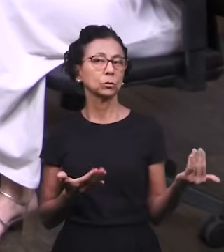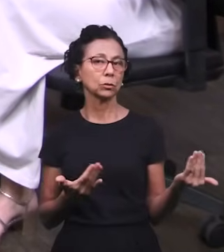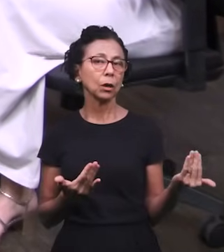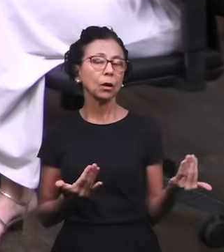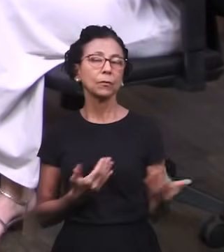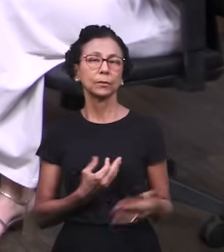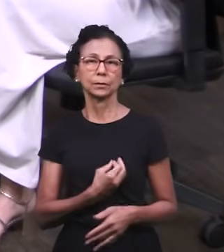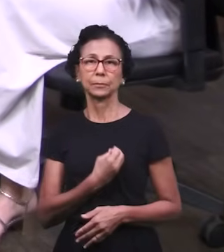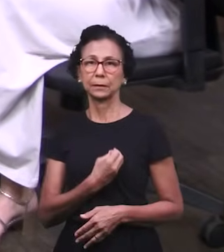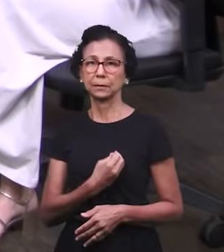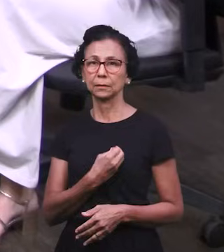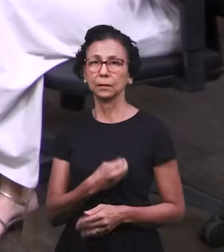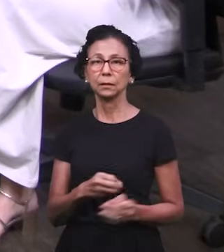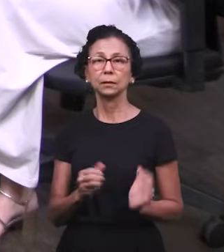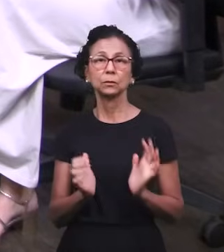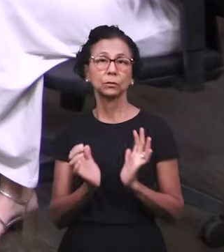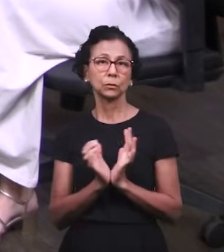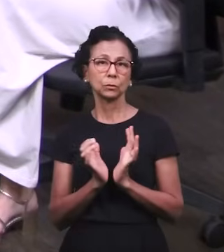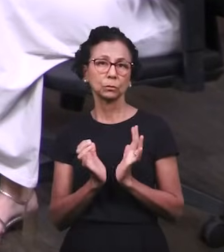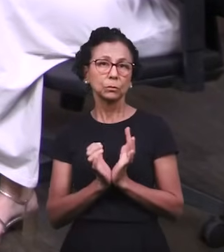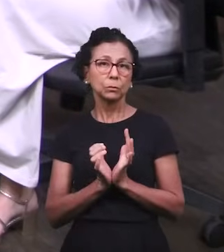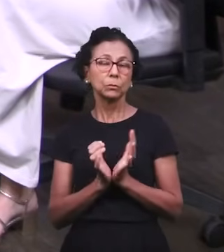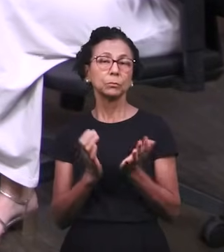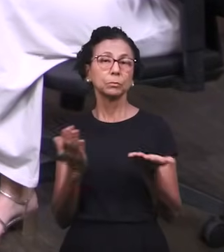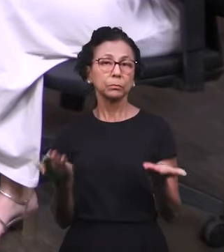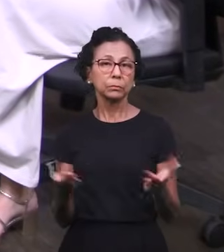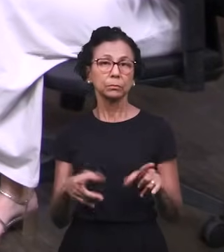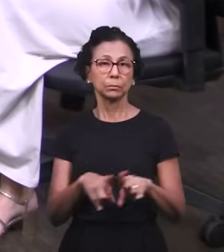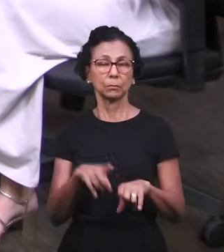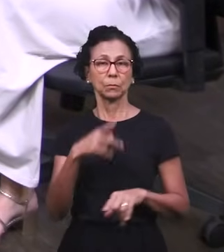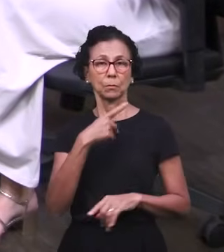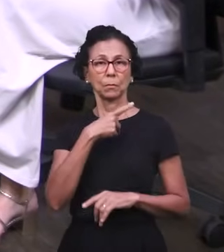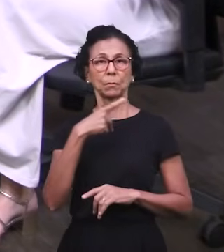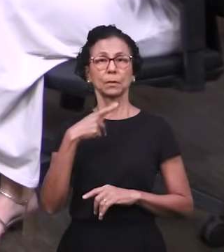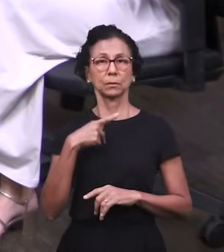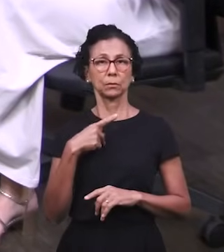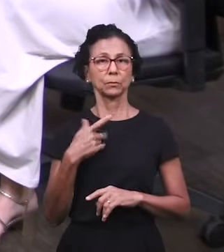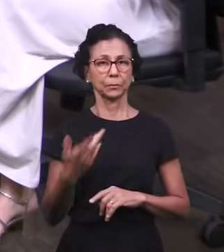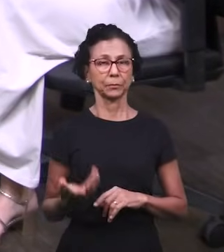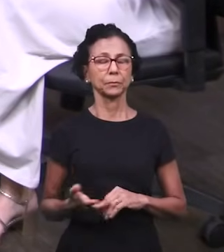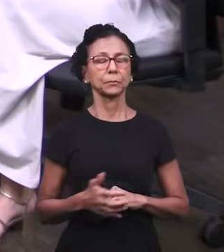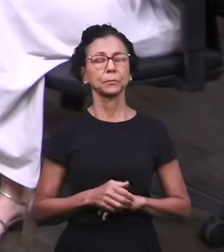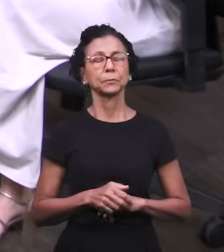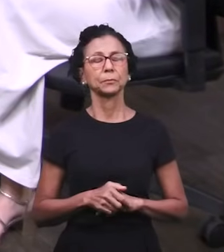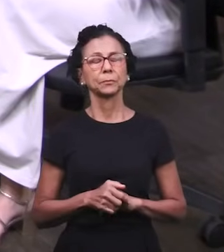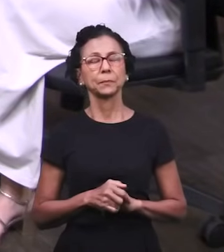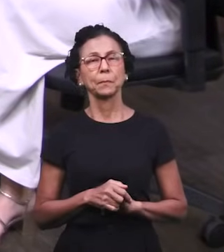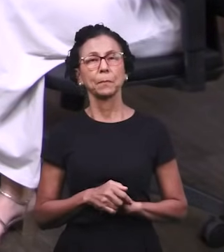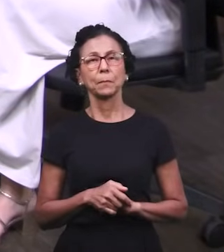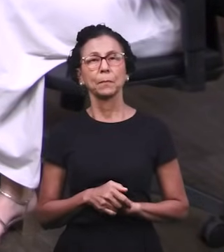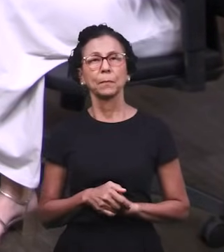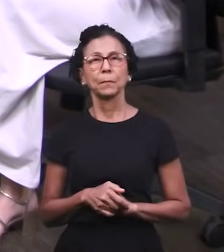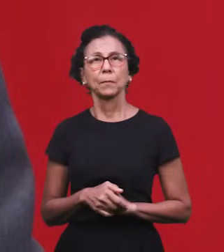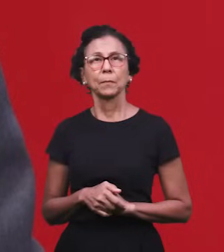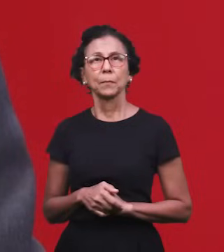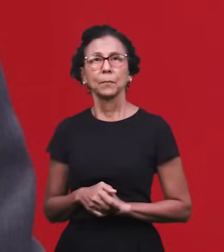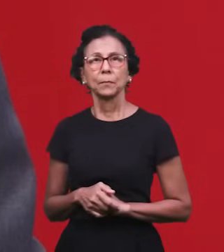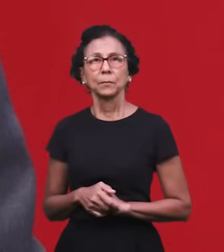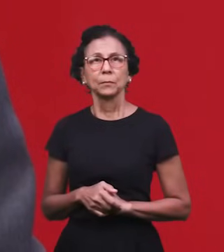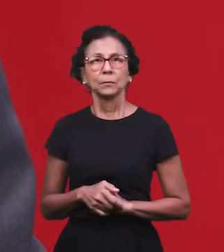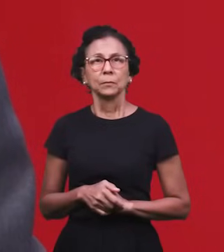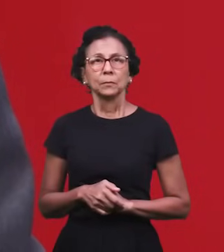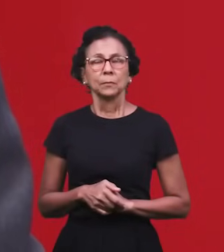começar falando do nosso convidado, pastor que está conosco aqui, no programa primeira vez, né, Fernando? Isso, a primeira vez aqui